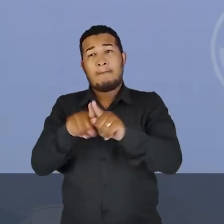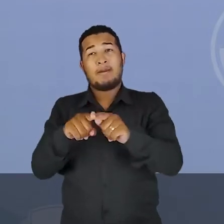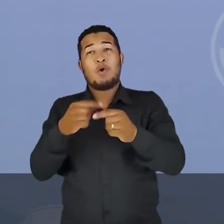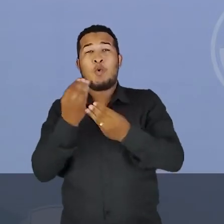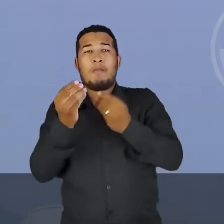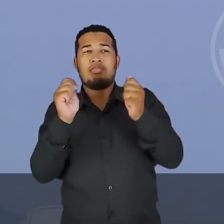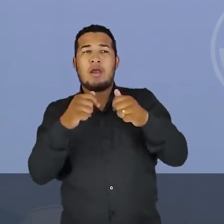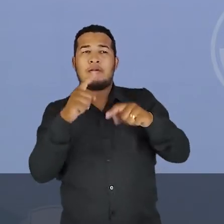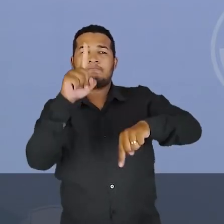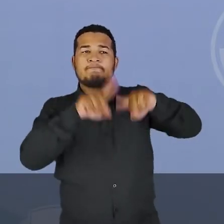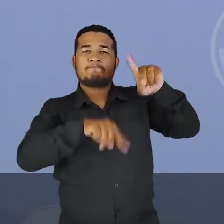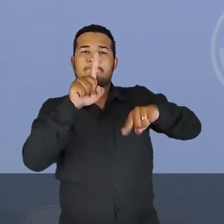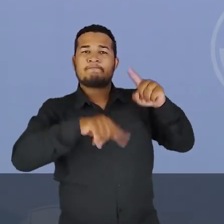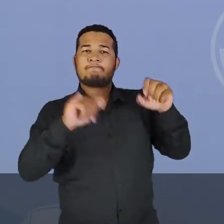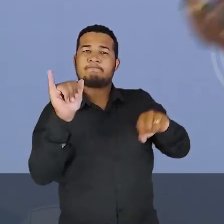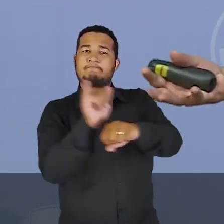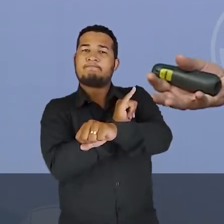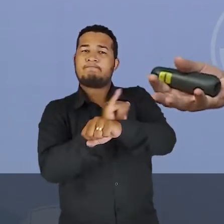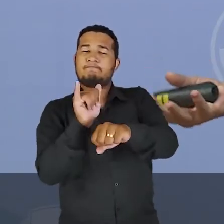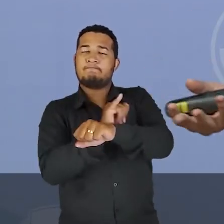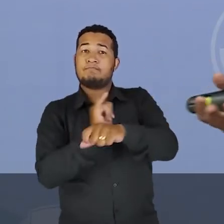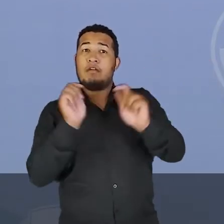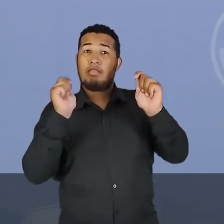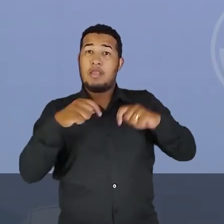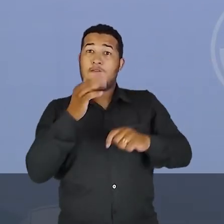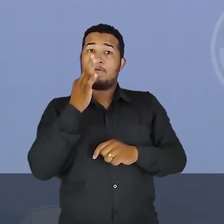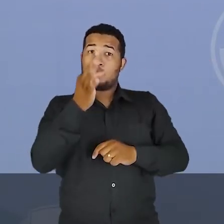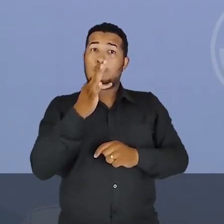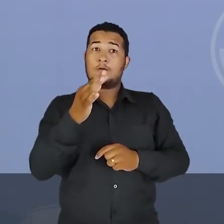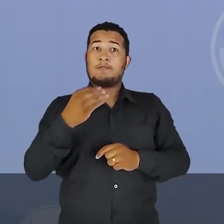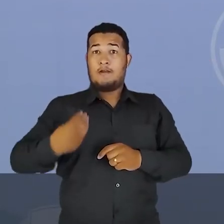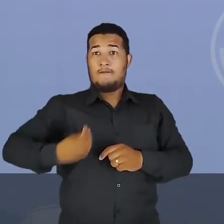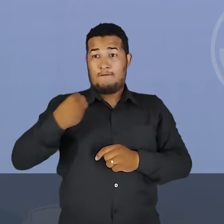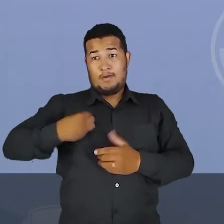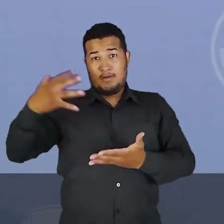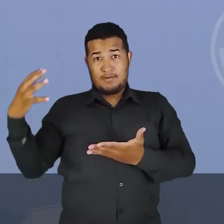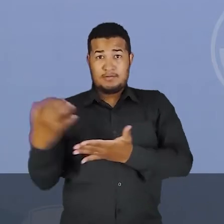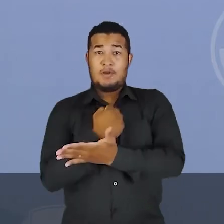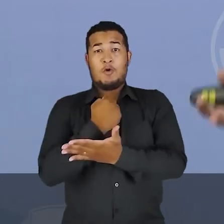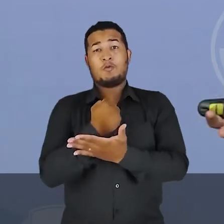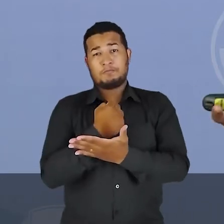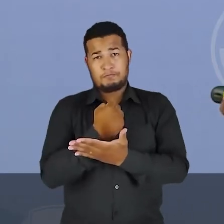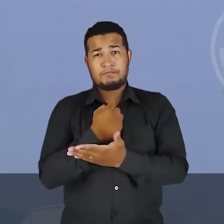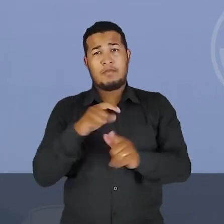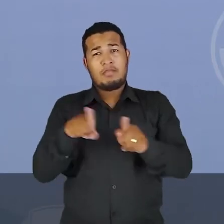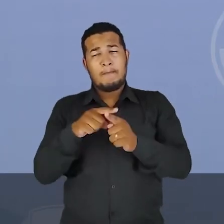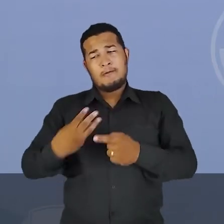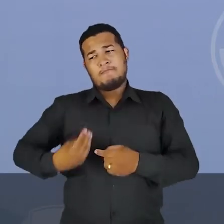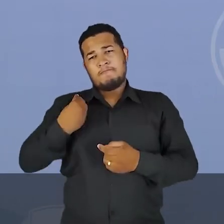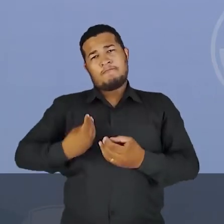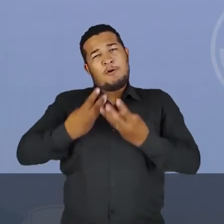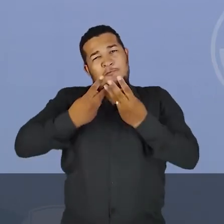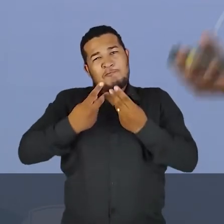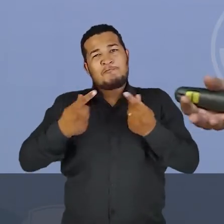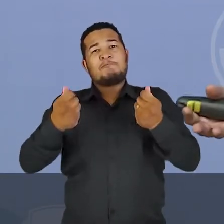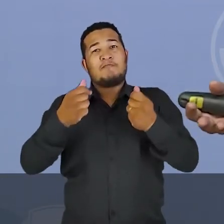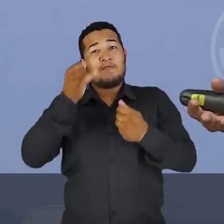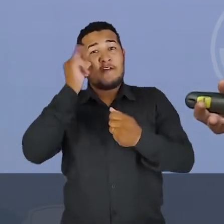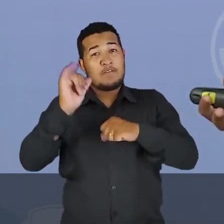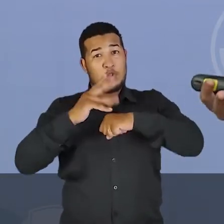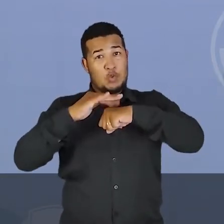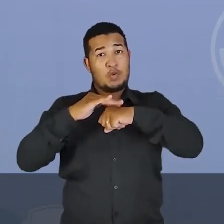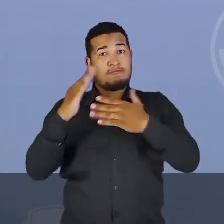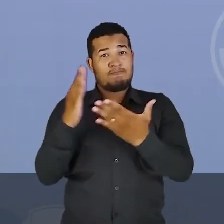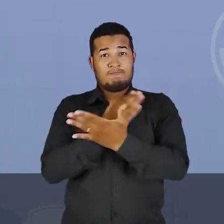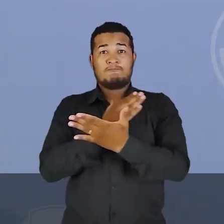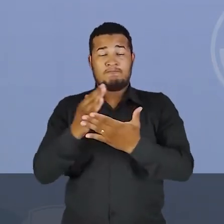de substâncias que podem ser fundamentais futuramente para salvar a nossa vida, melhorar a qualidade de vida, evitar doenças,